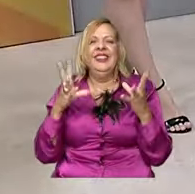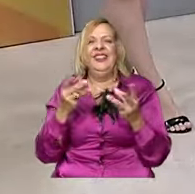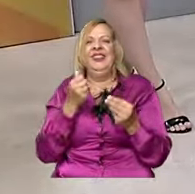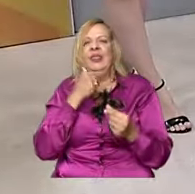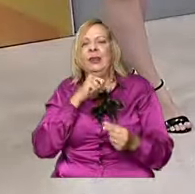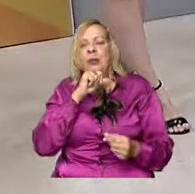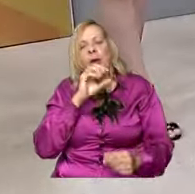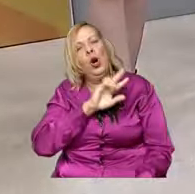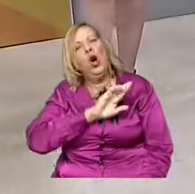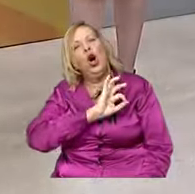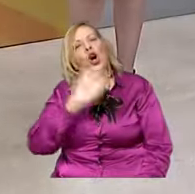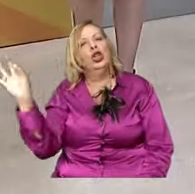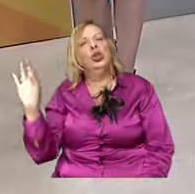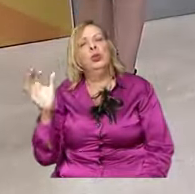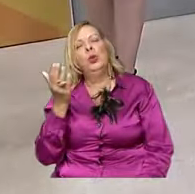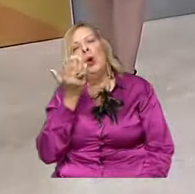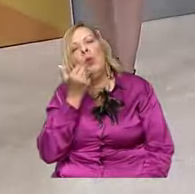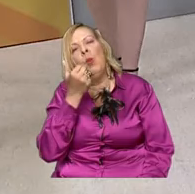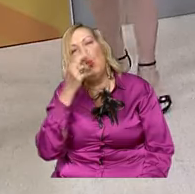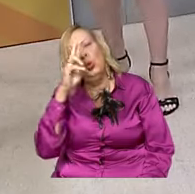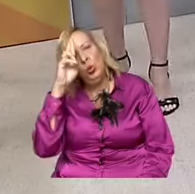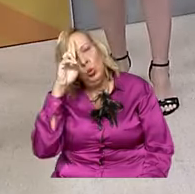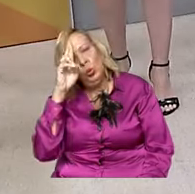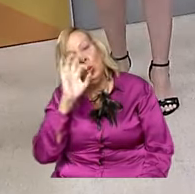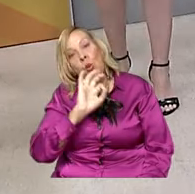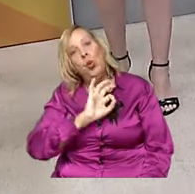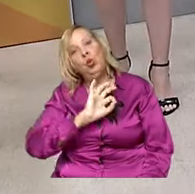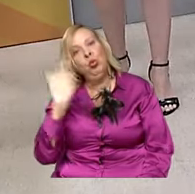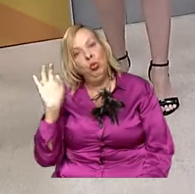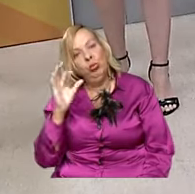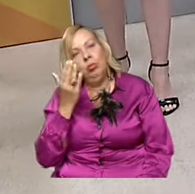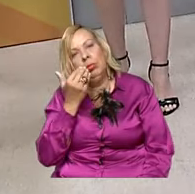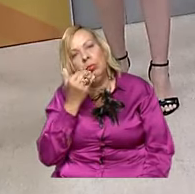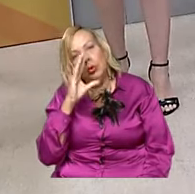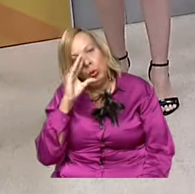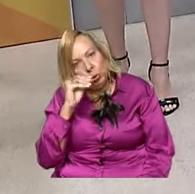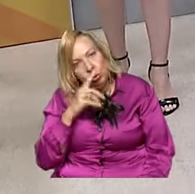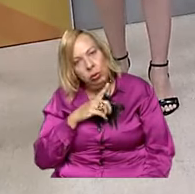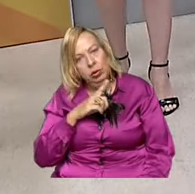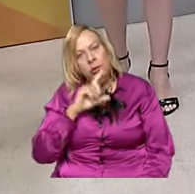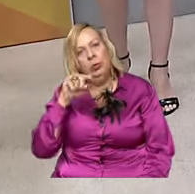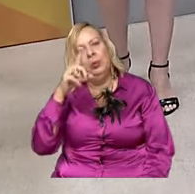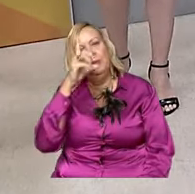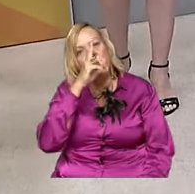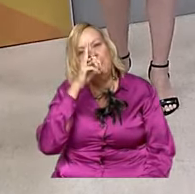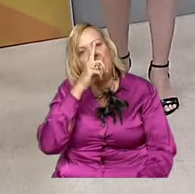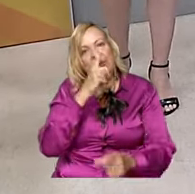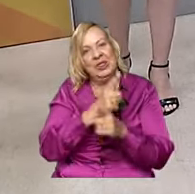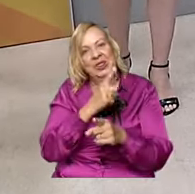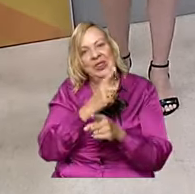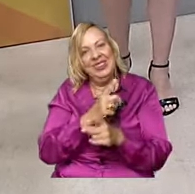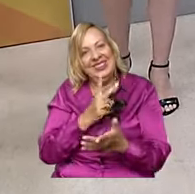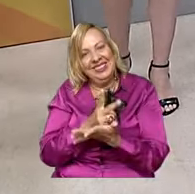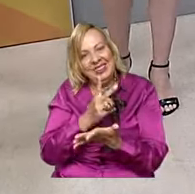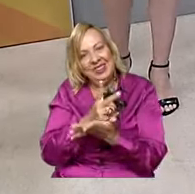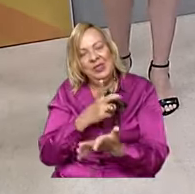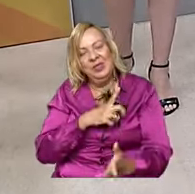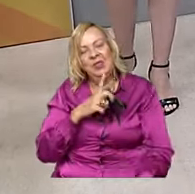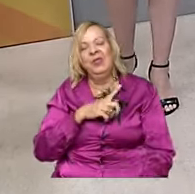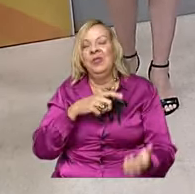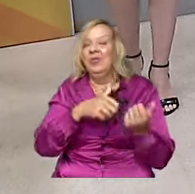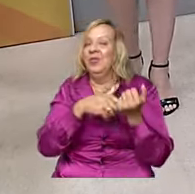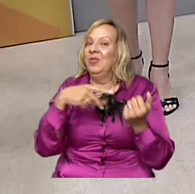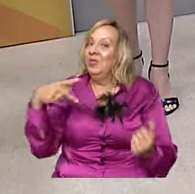Ótimo almoço do Dia das Mães ou jantar do Dia das Mães pra todo mundo. Domingo que vem, 9 da manhã, a gente se encontra todo mundo reunido aqui com mais